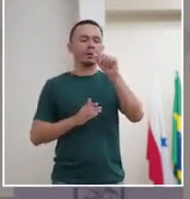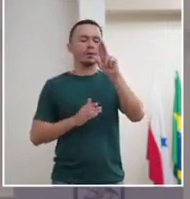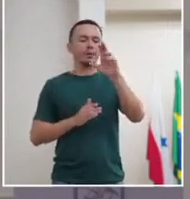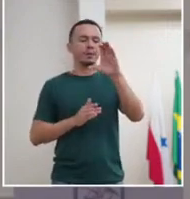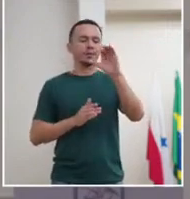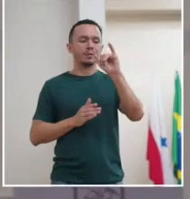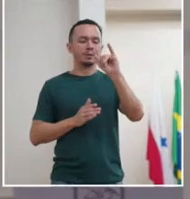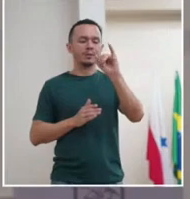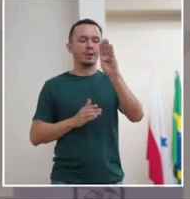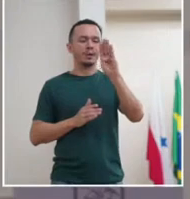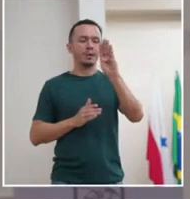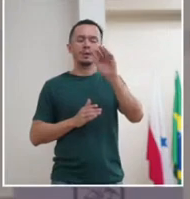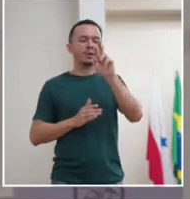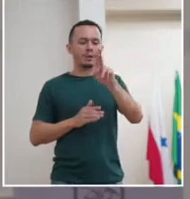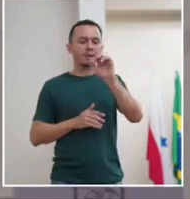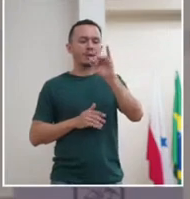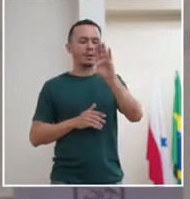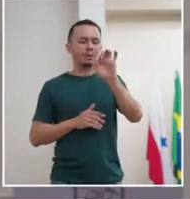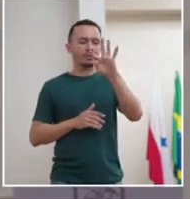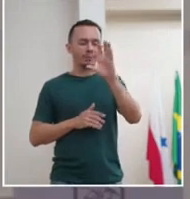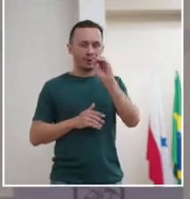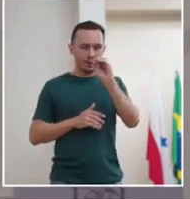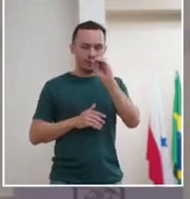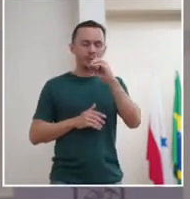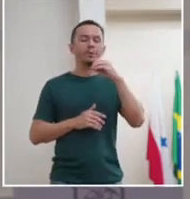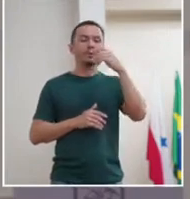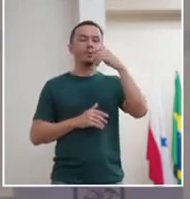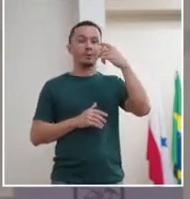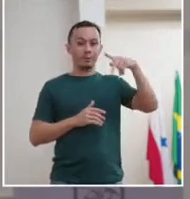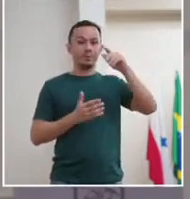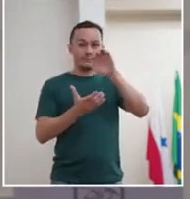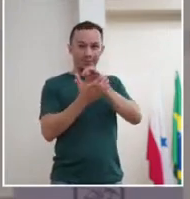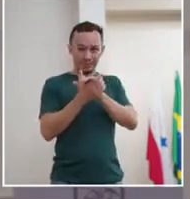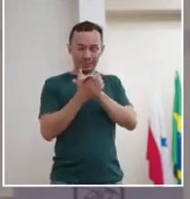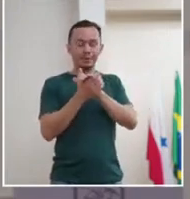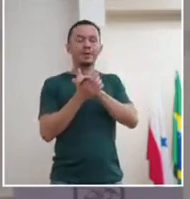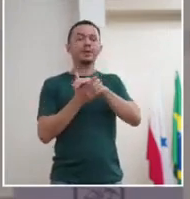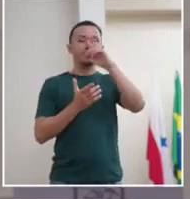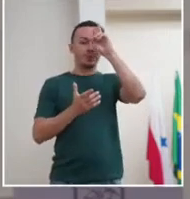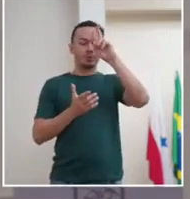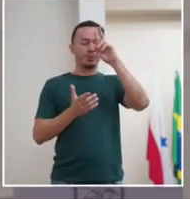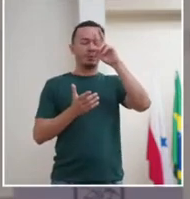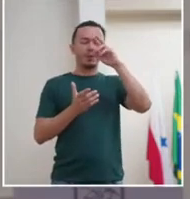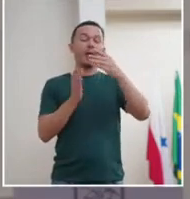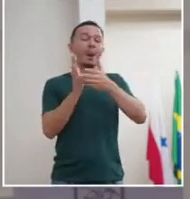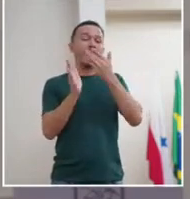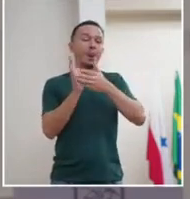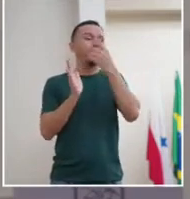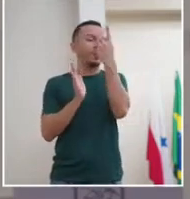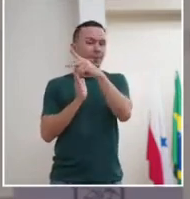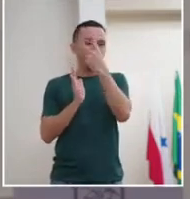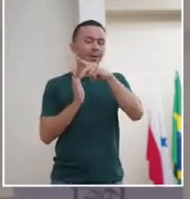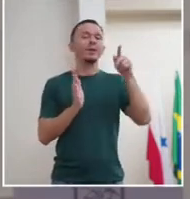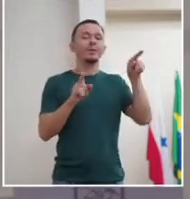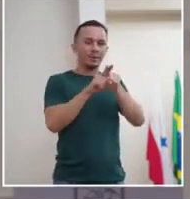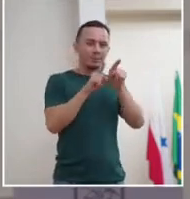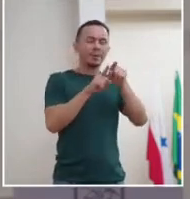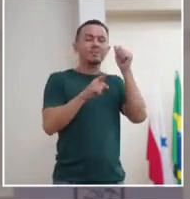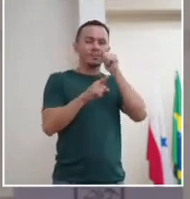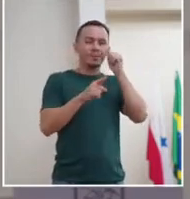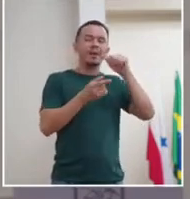esteve casada entre os anos de 48 e 74. A jovem e livre datilógrafa Berta Gleiser